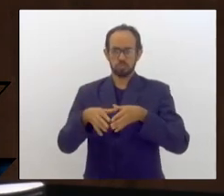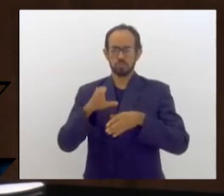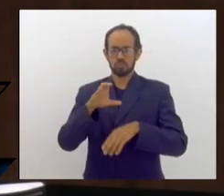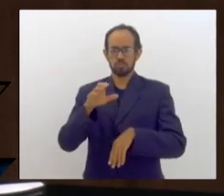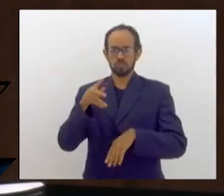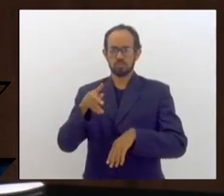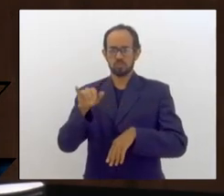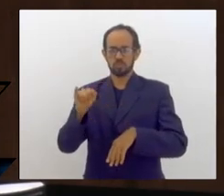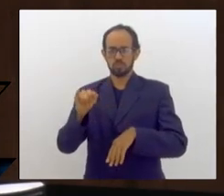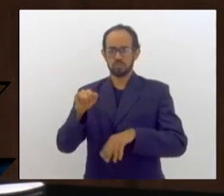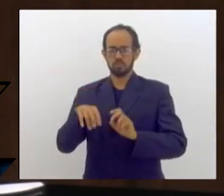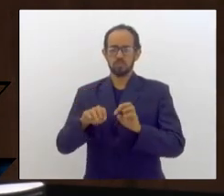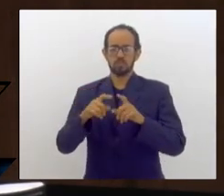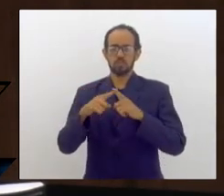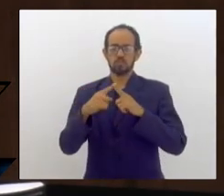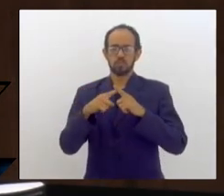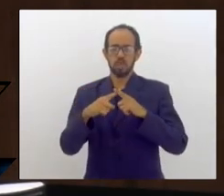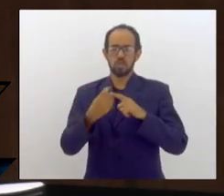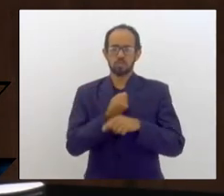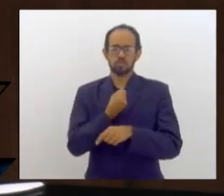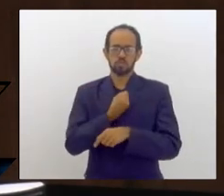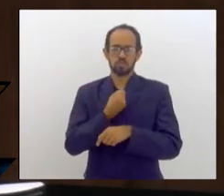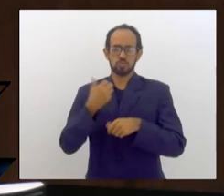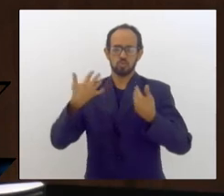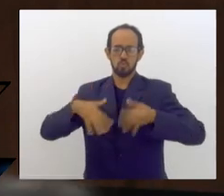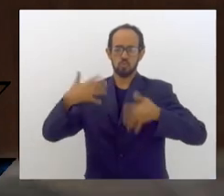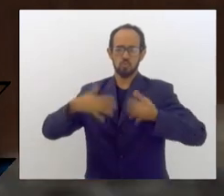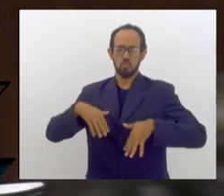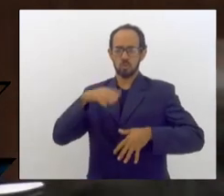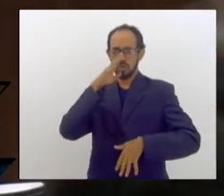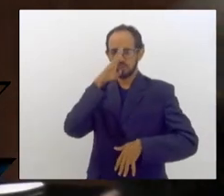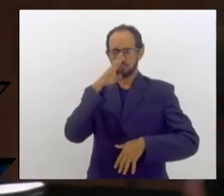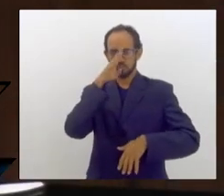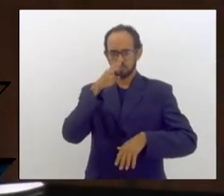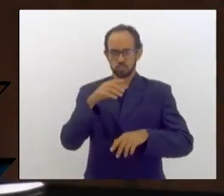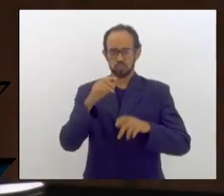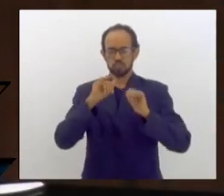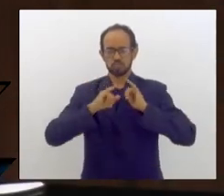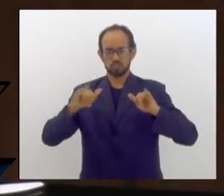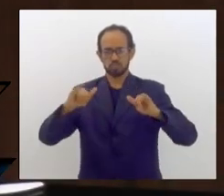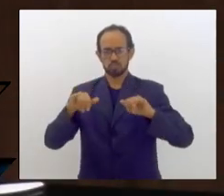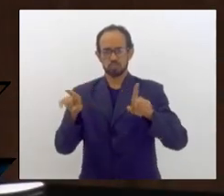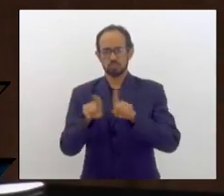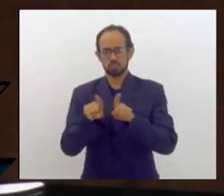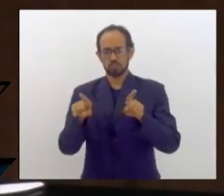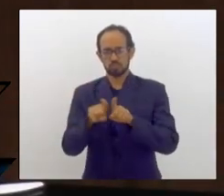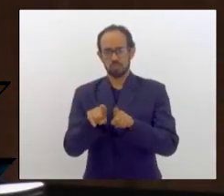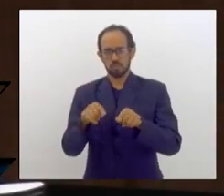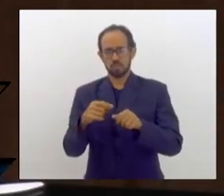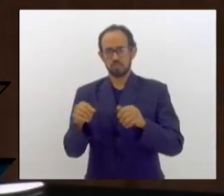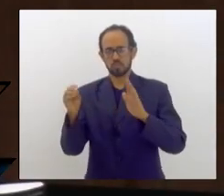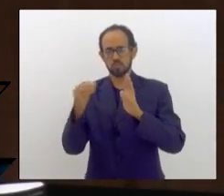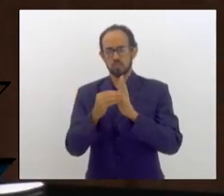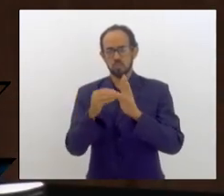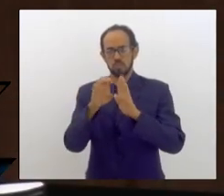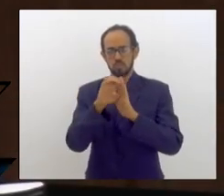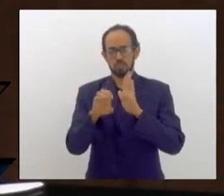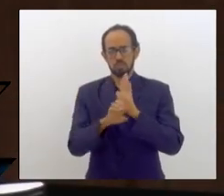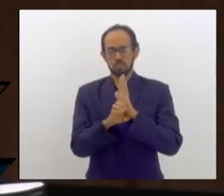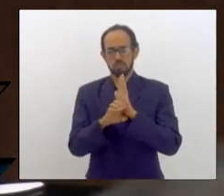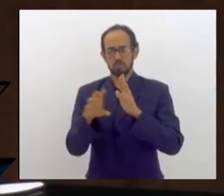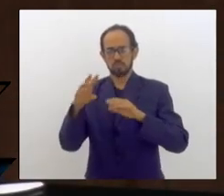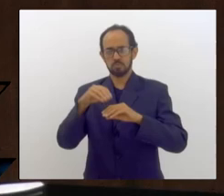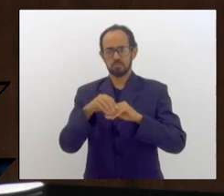inquérito. Os números são alarmantes. Vem comunicar aqui que a gente colocou uma emenda aditiva, até